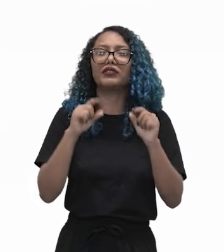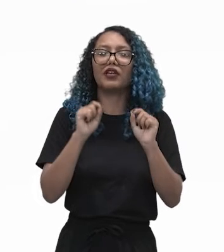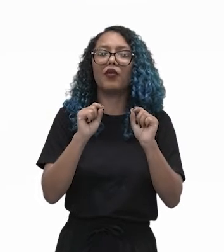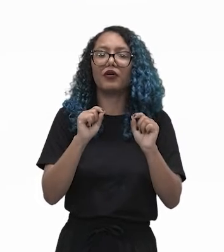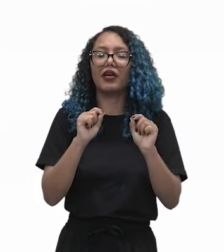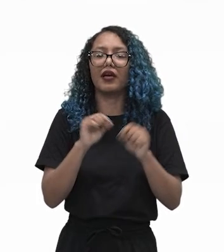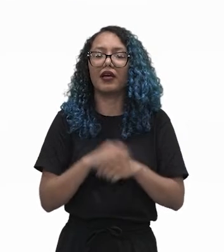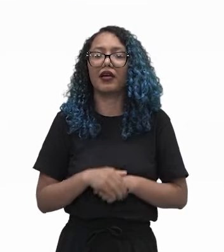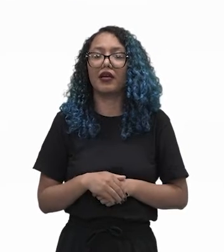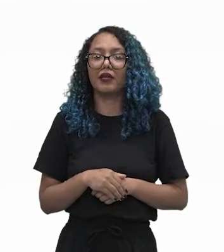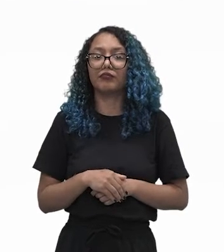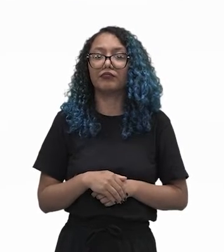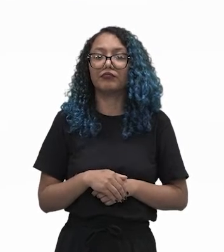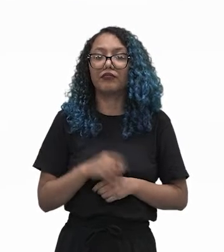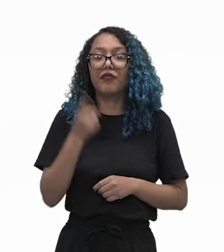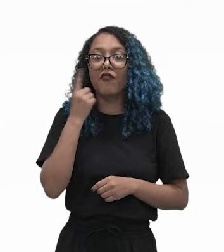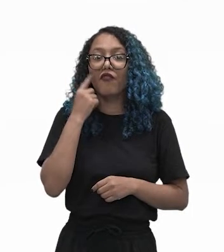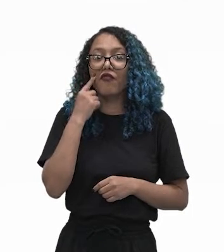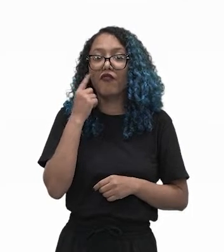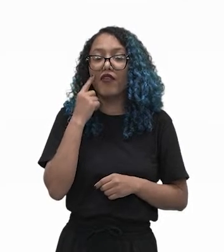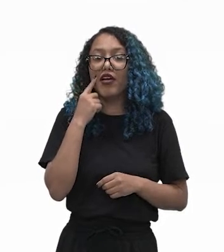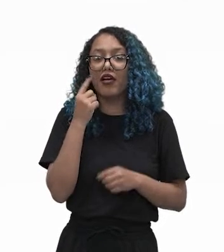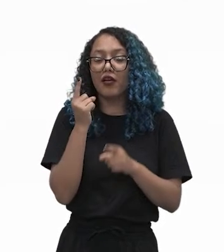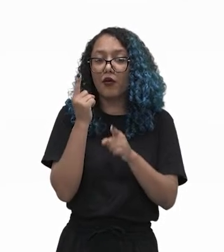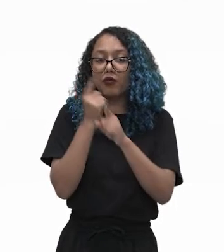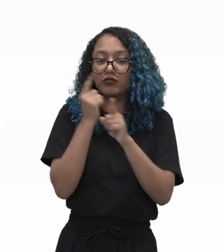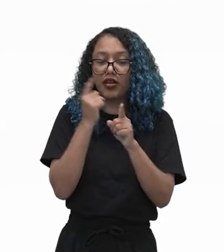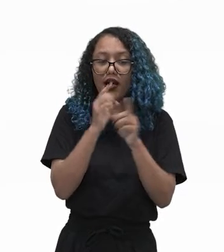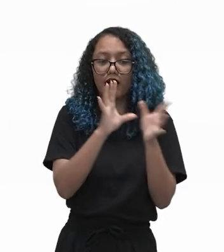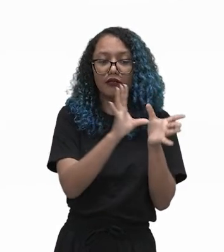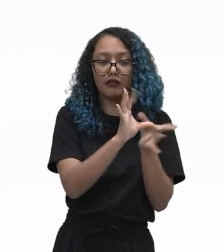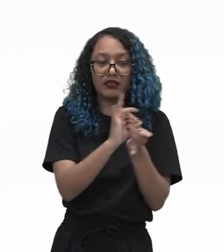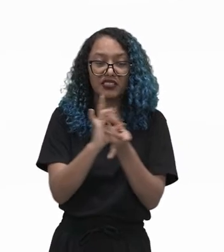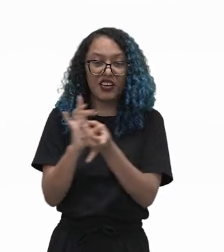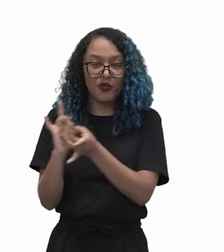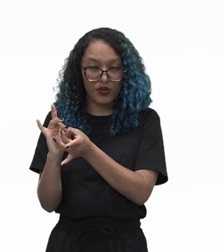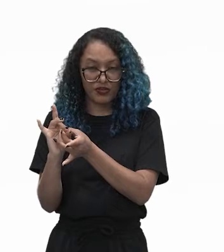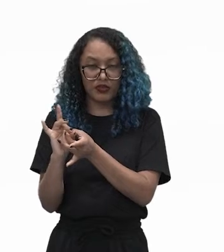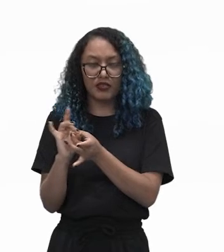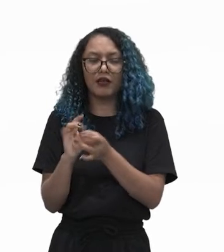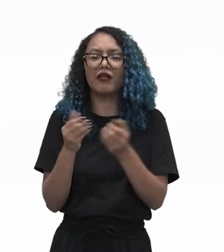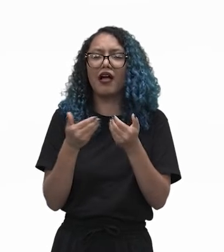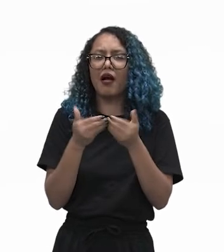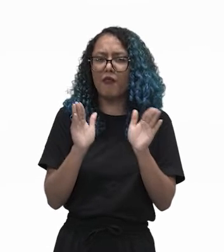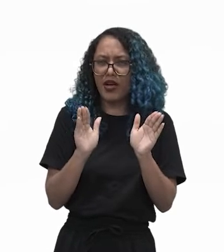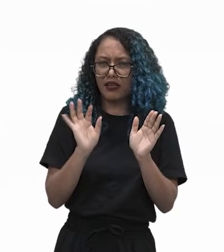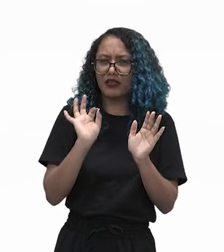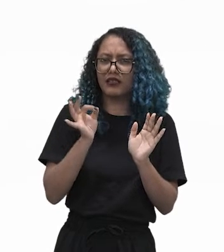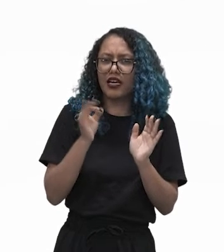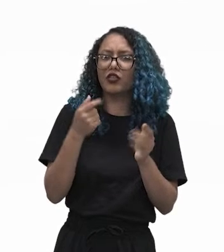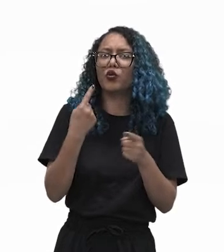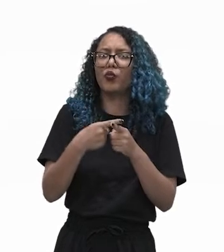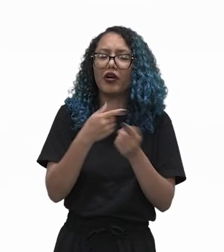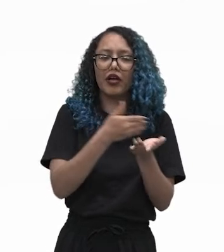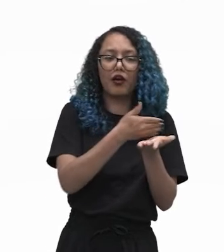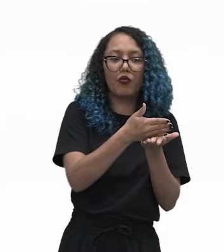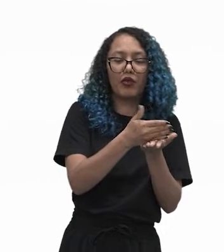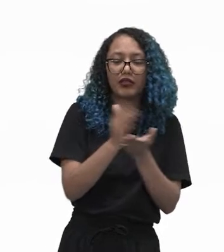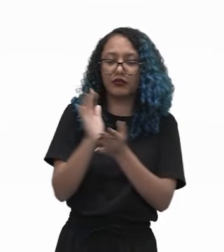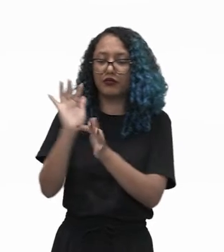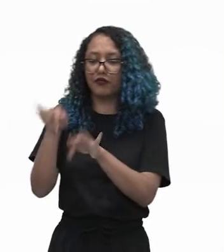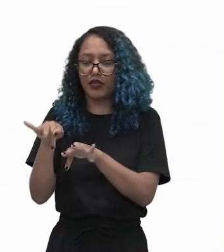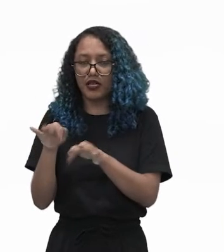sequência de átomos de carbonos e vamos classificar. Ela é uma cadeia aberta, porque tem extremidades livres.